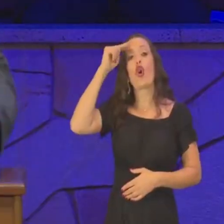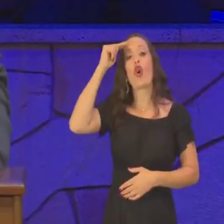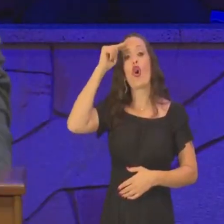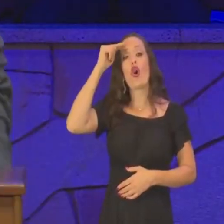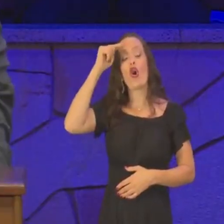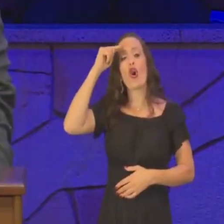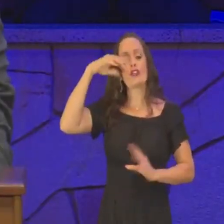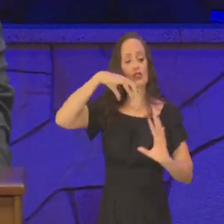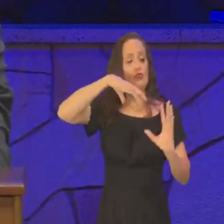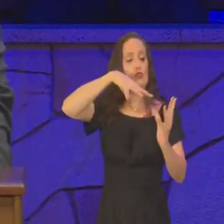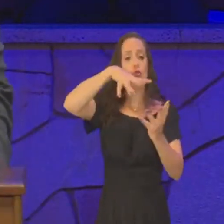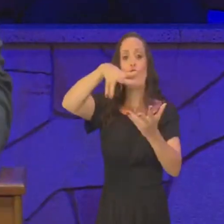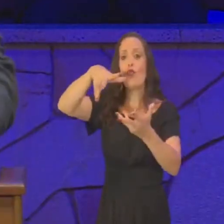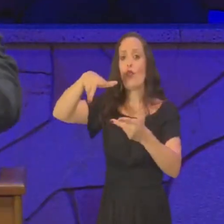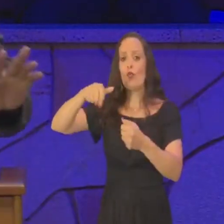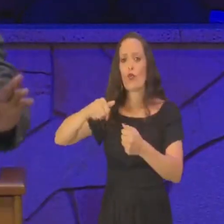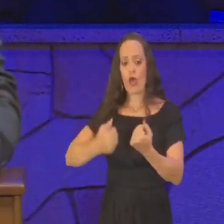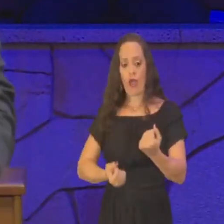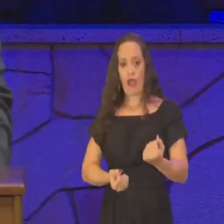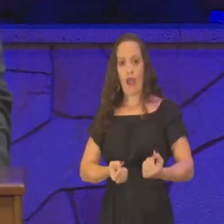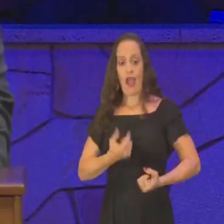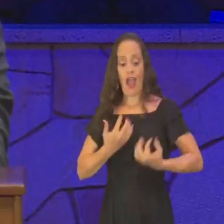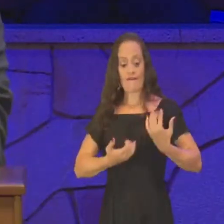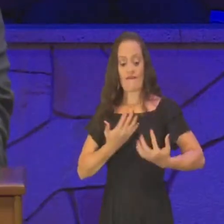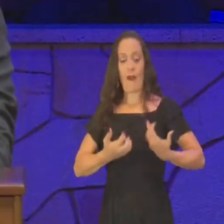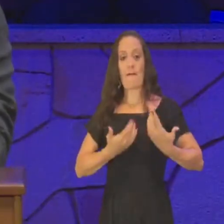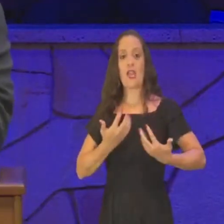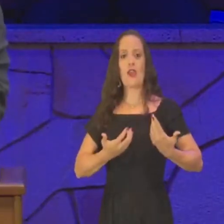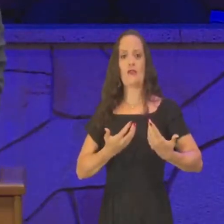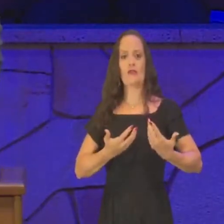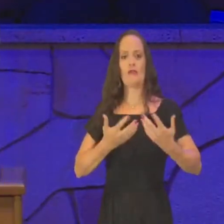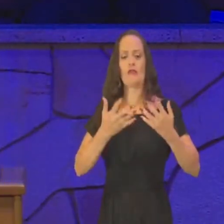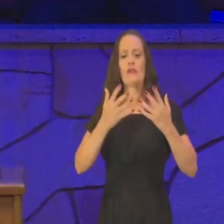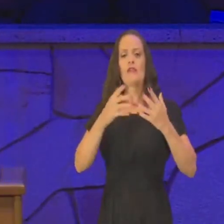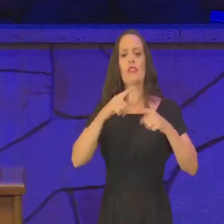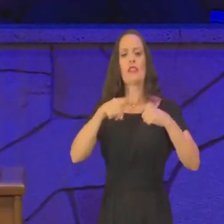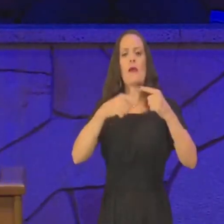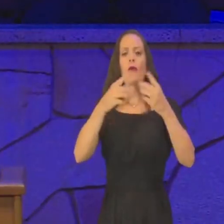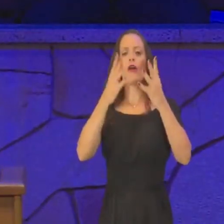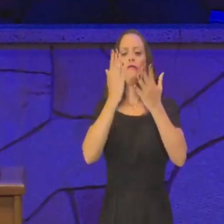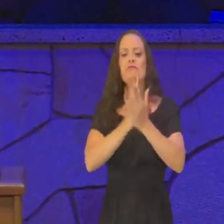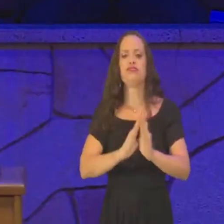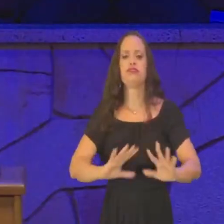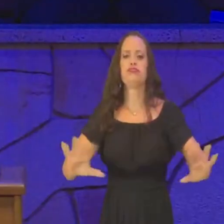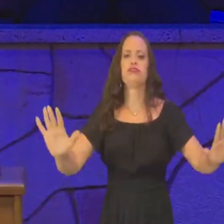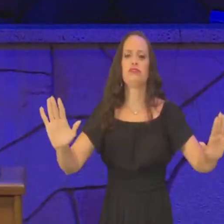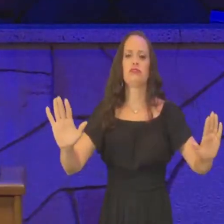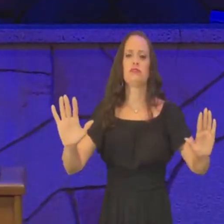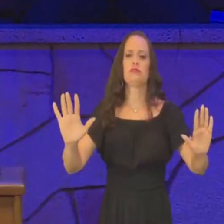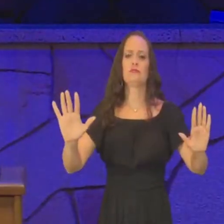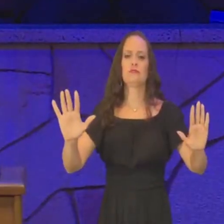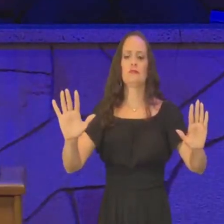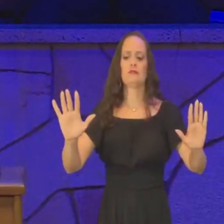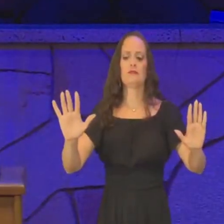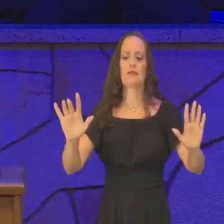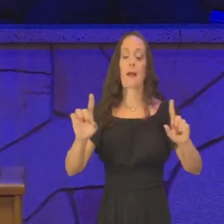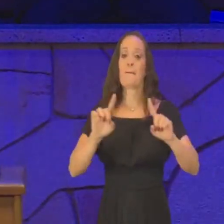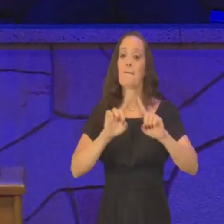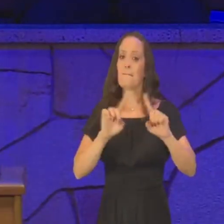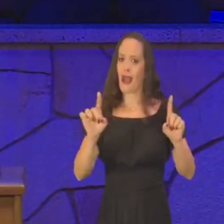ao redor do mundo. O avivamento ele passa. Mas quando o avivamento passa, ele